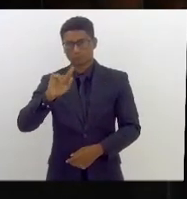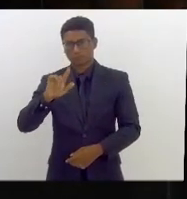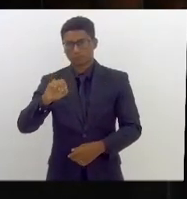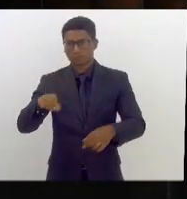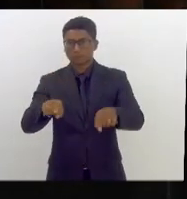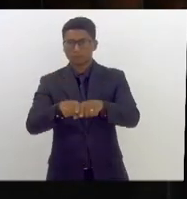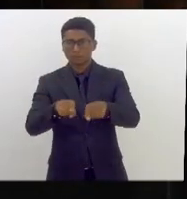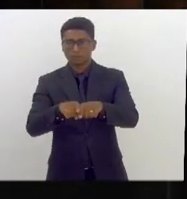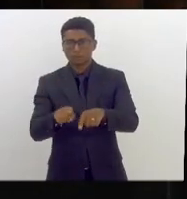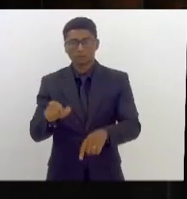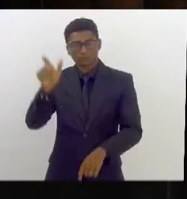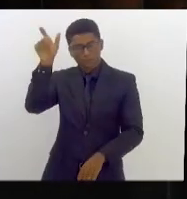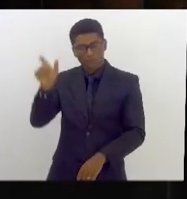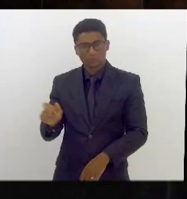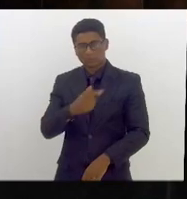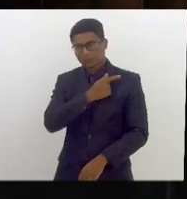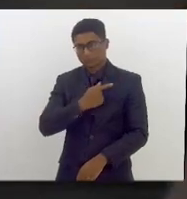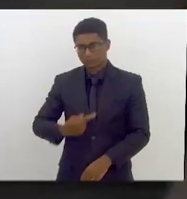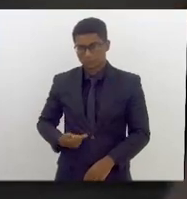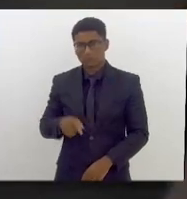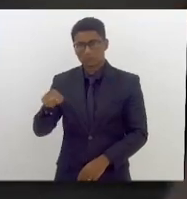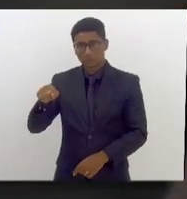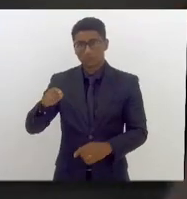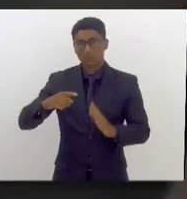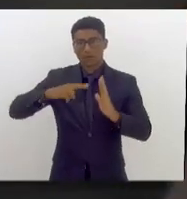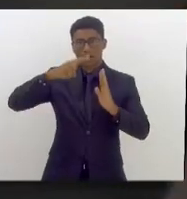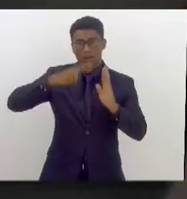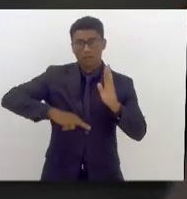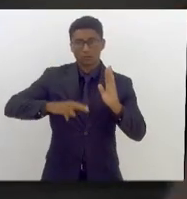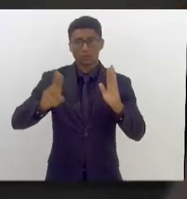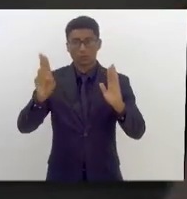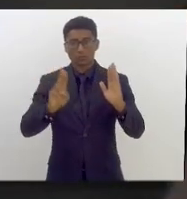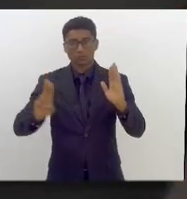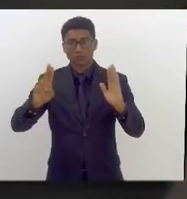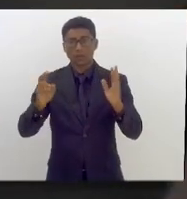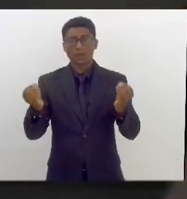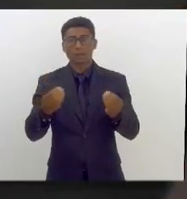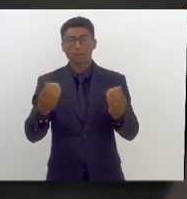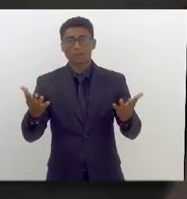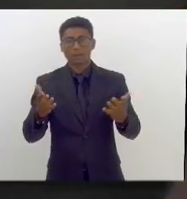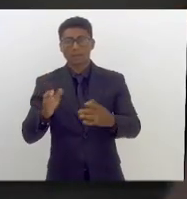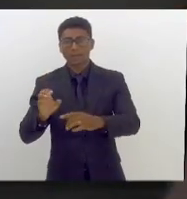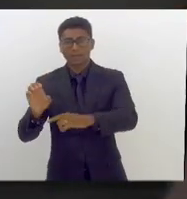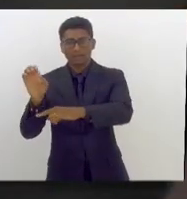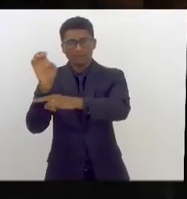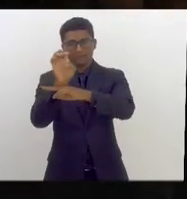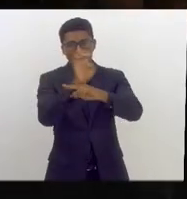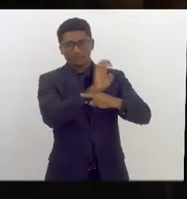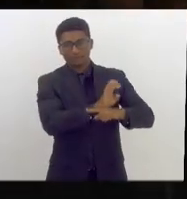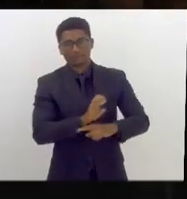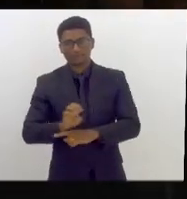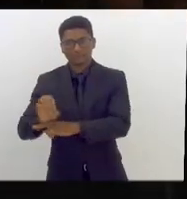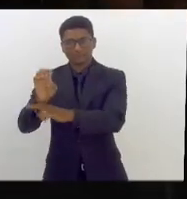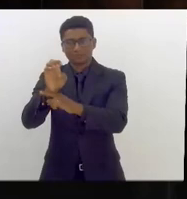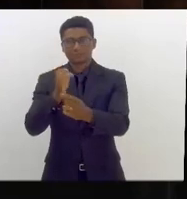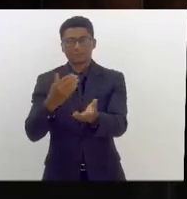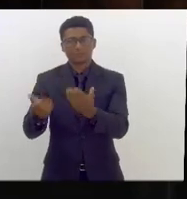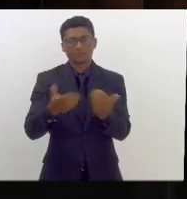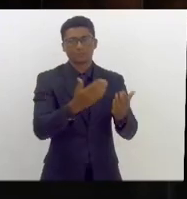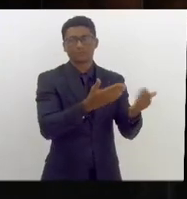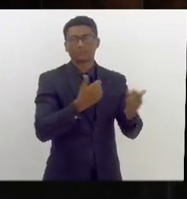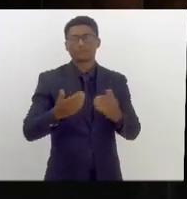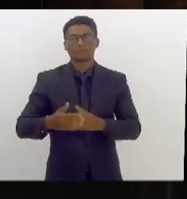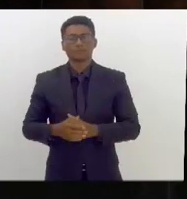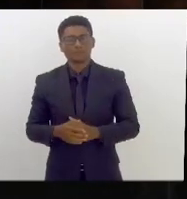também utilize o relatório dessa CPI para diálogo com os outros estados, que a gente busque São Paulo, que a gente busque Minas Gerais